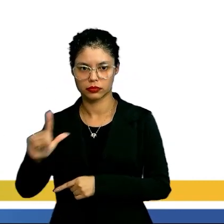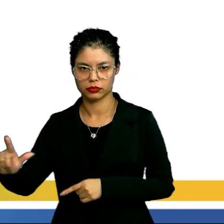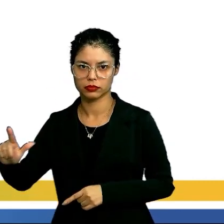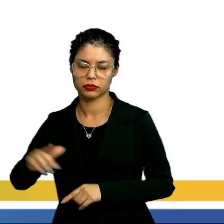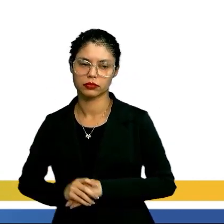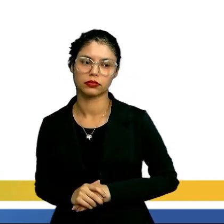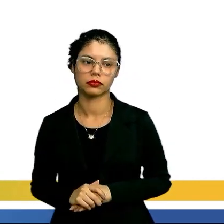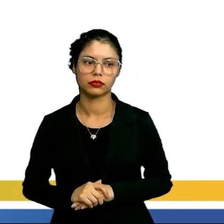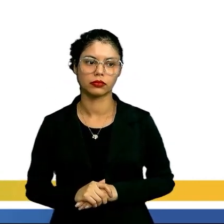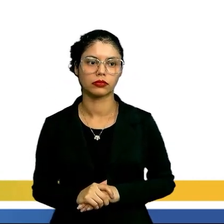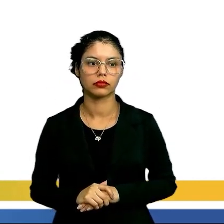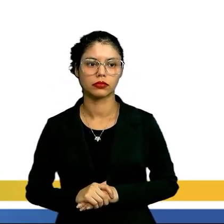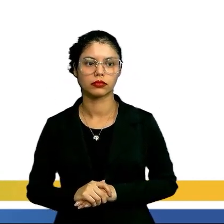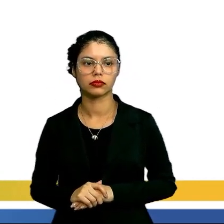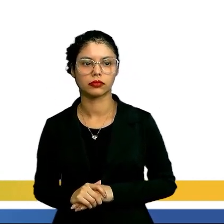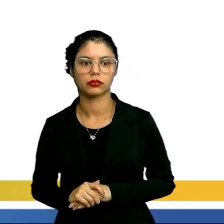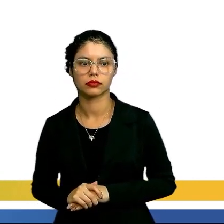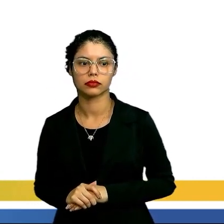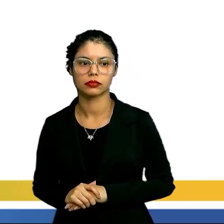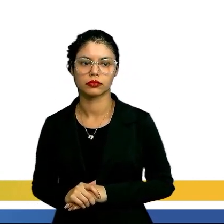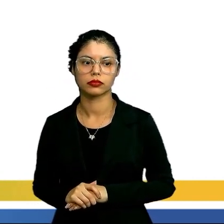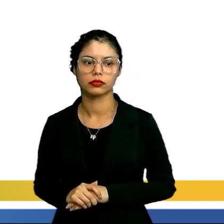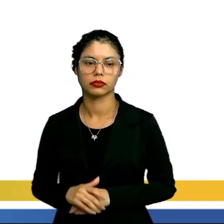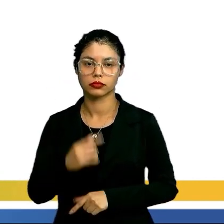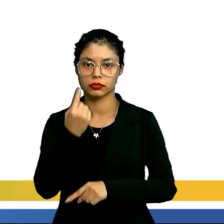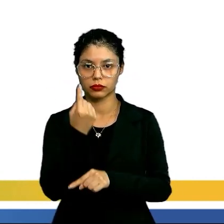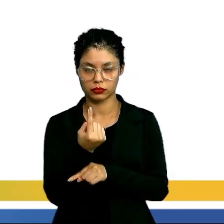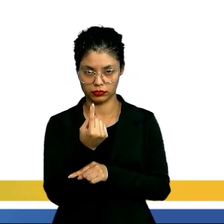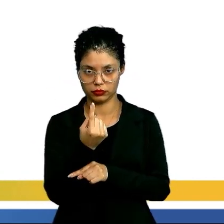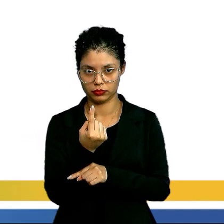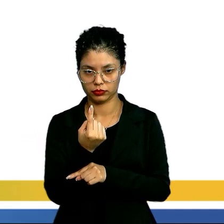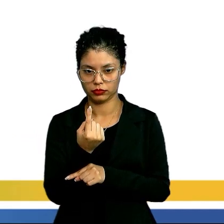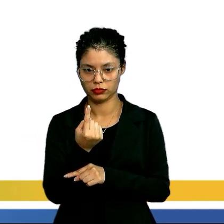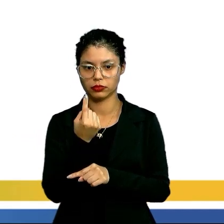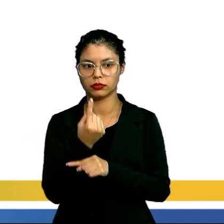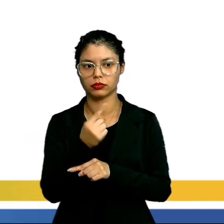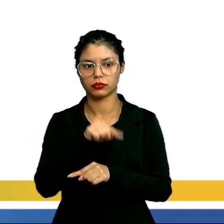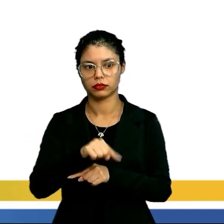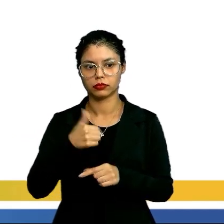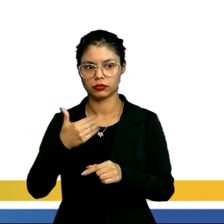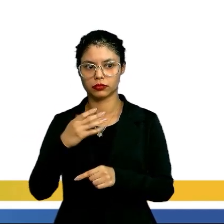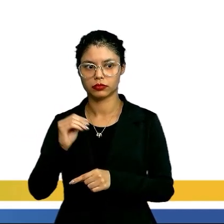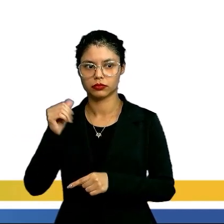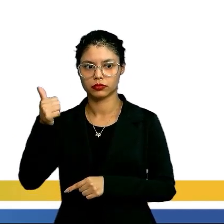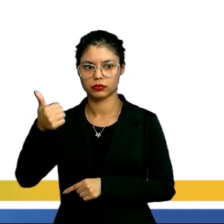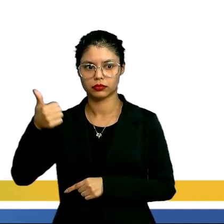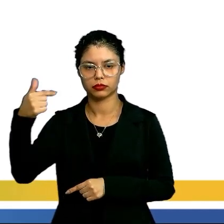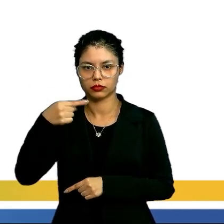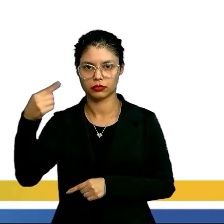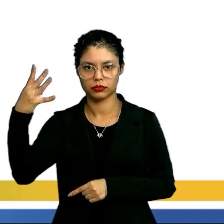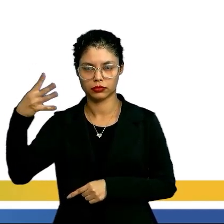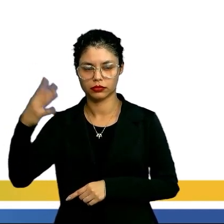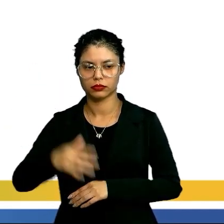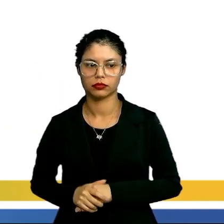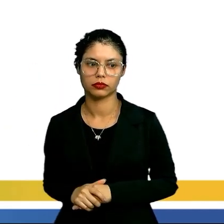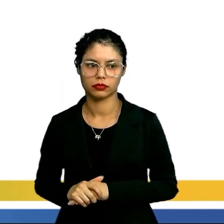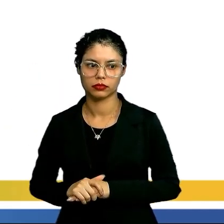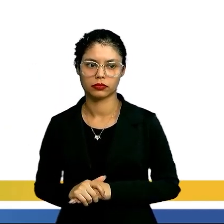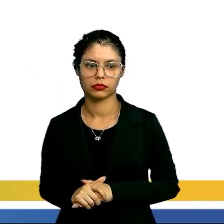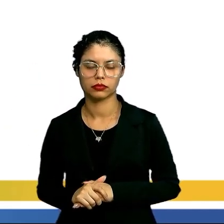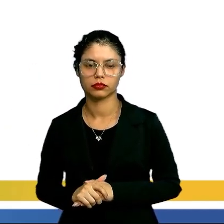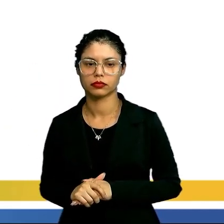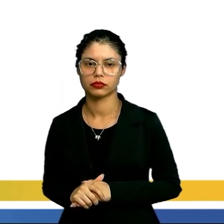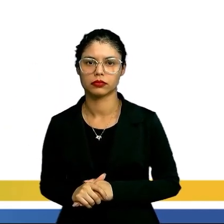0,0001 mol. Colocando em notação, nós vamos ter que a concentração de ácido é 1 vezes 10 elevado a menos 4. Então, eu tenho aí